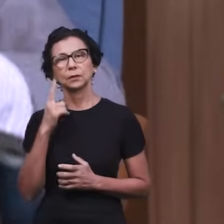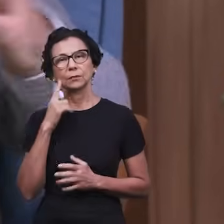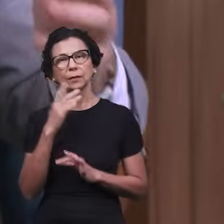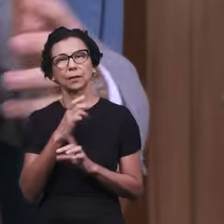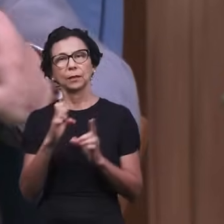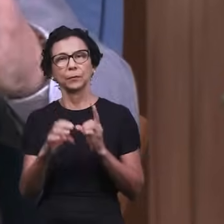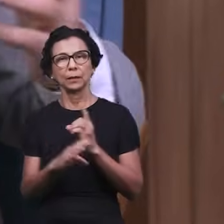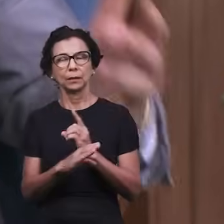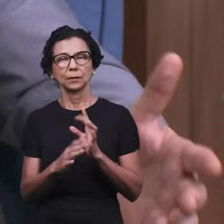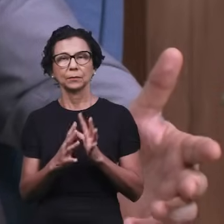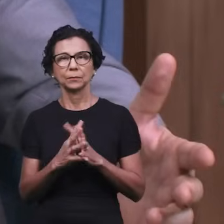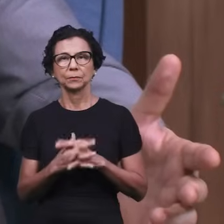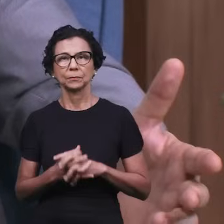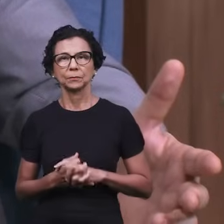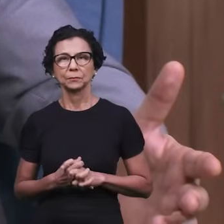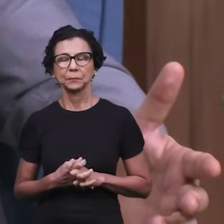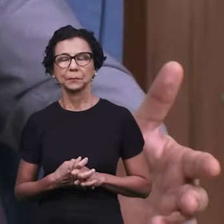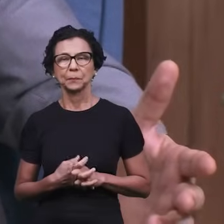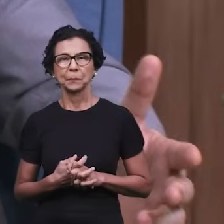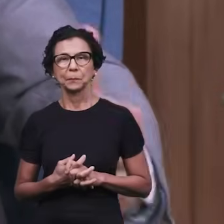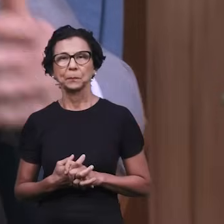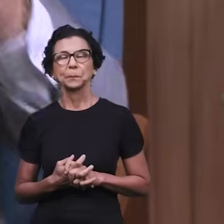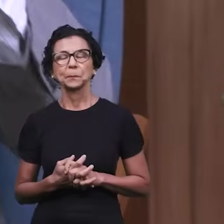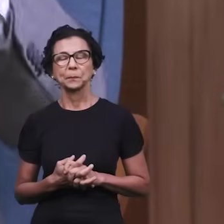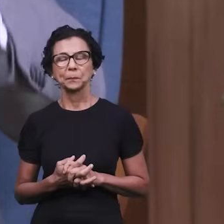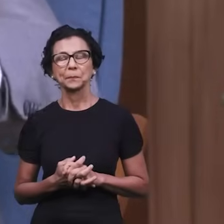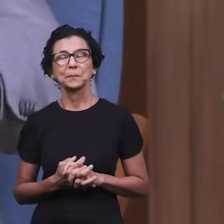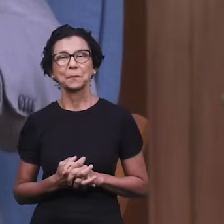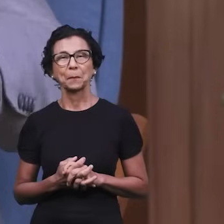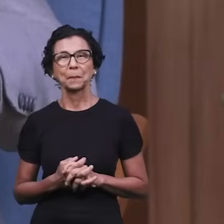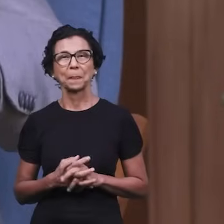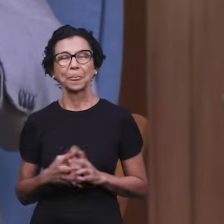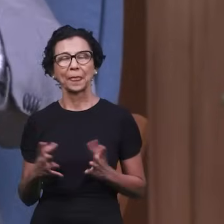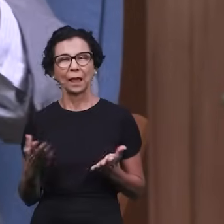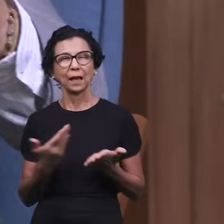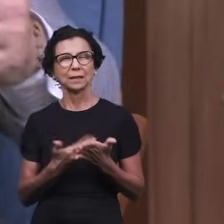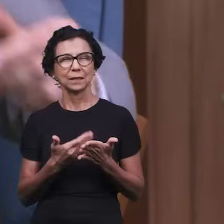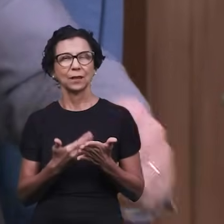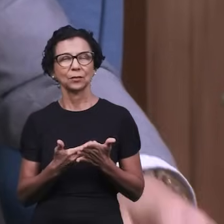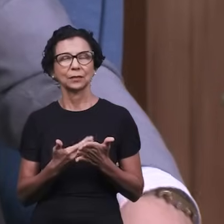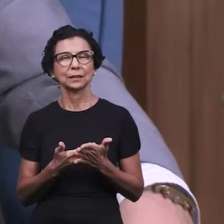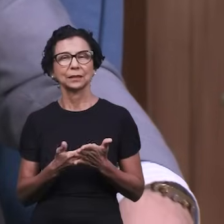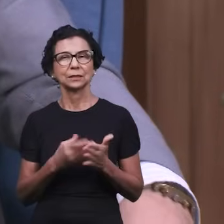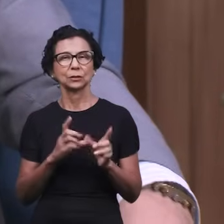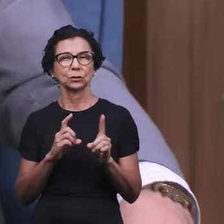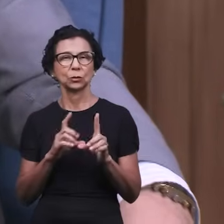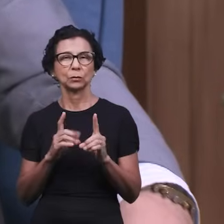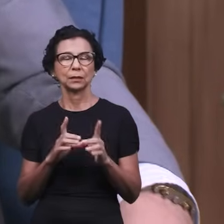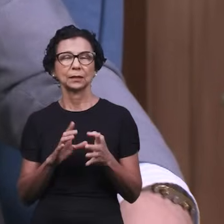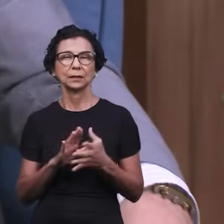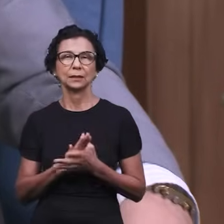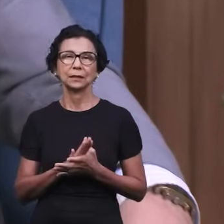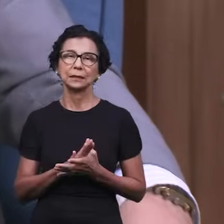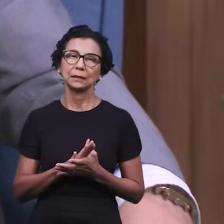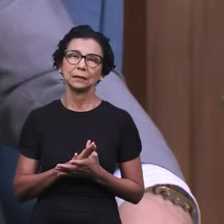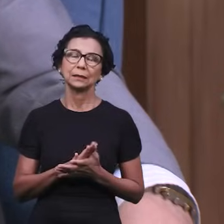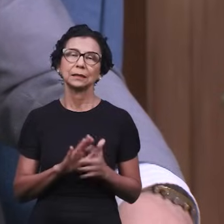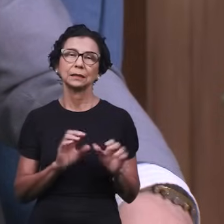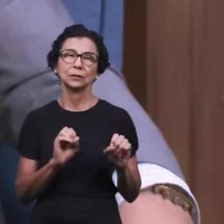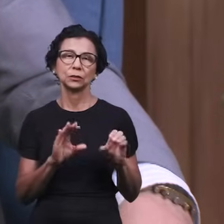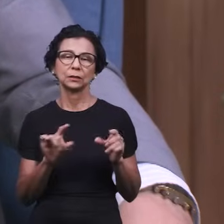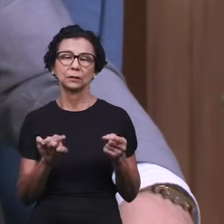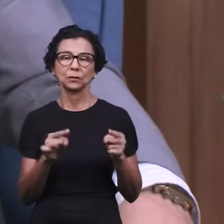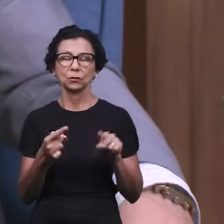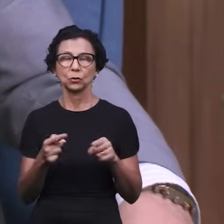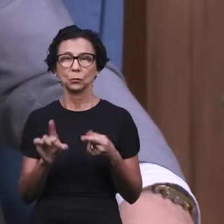estamos aumentando e ampliando os nossos conteúdos aqui pelo canal no YouTube e também pelo canal 126 na TV, no sistema